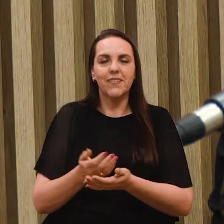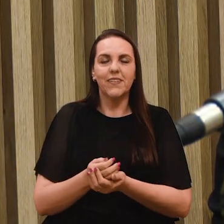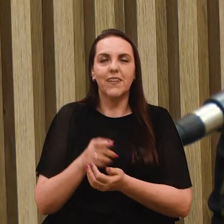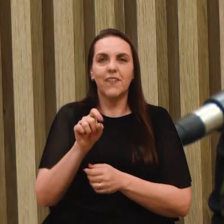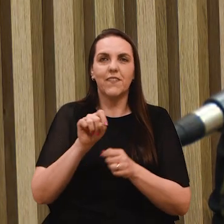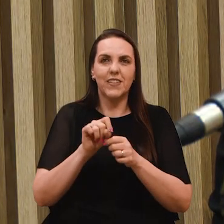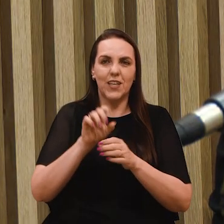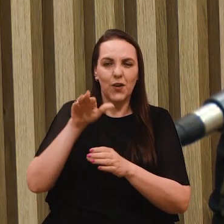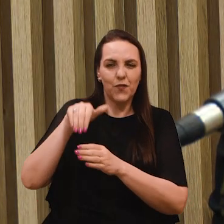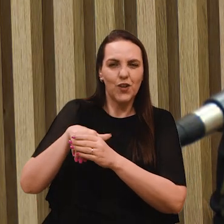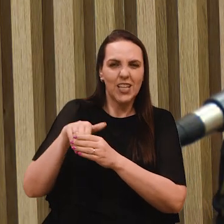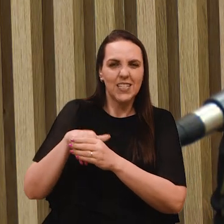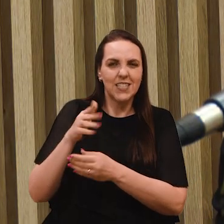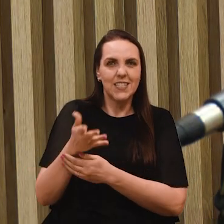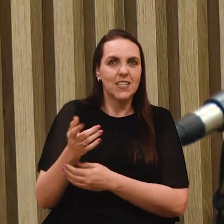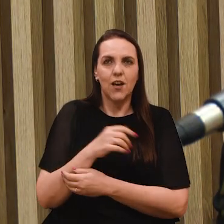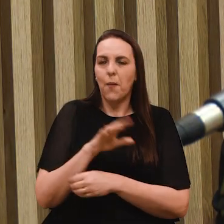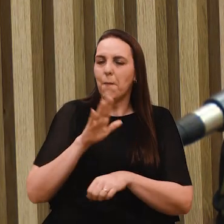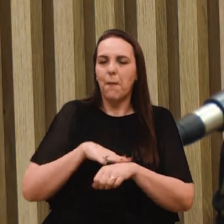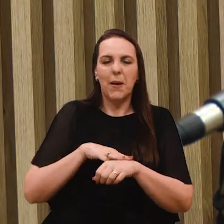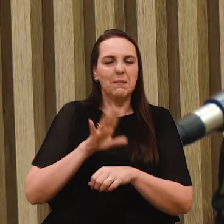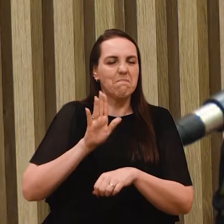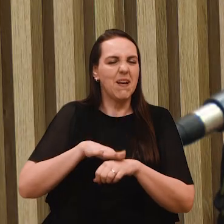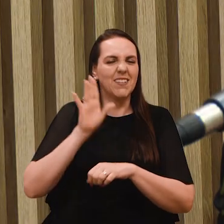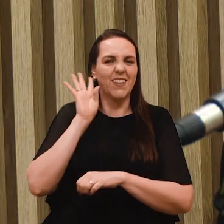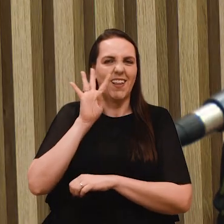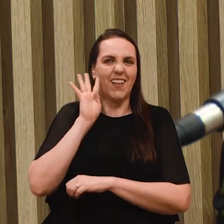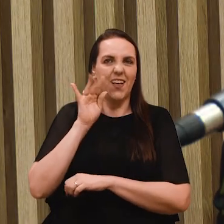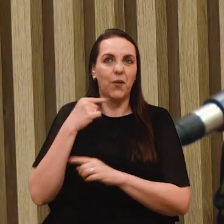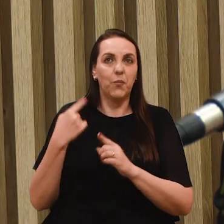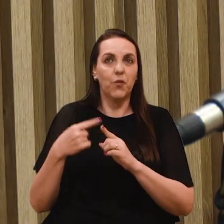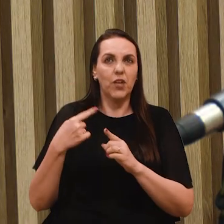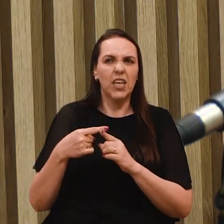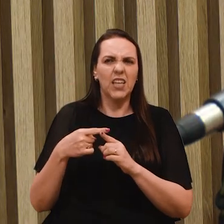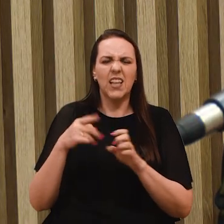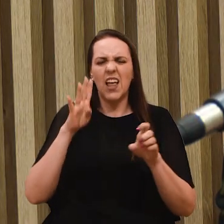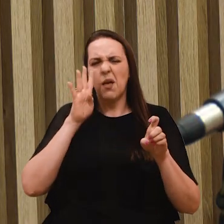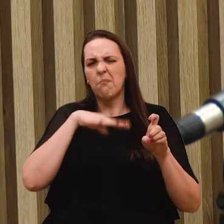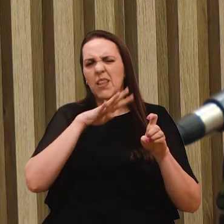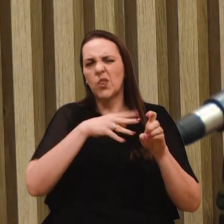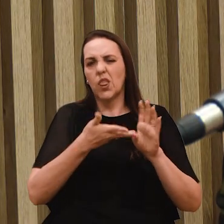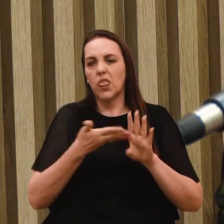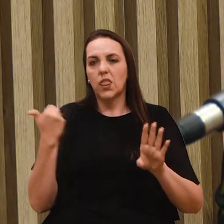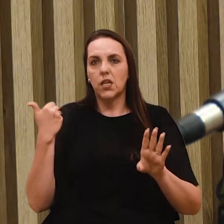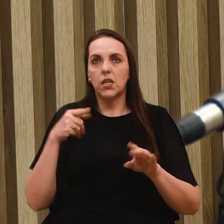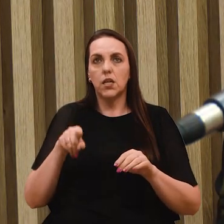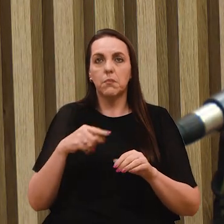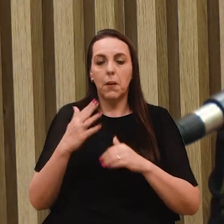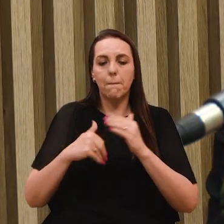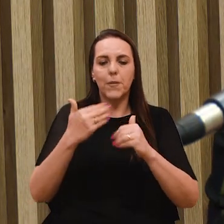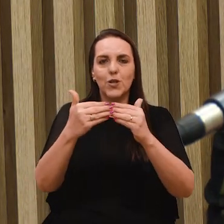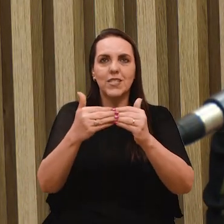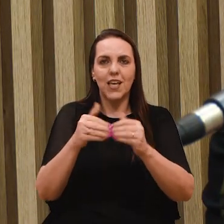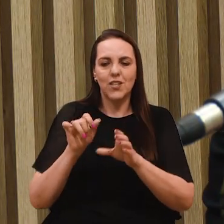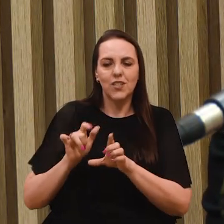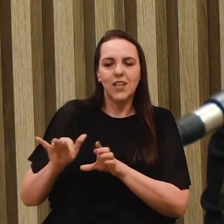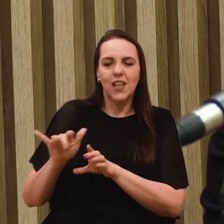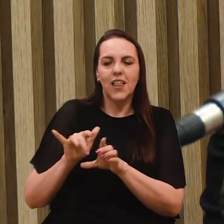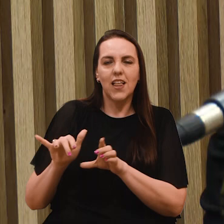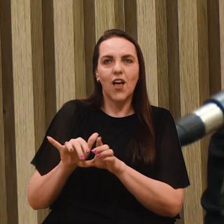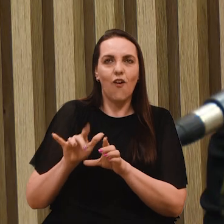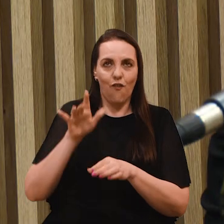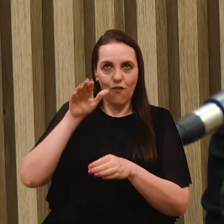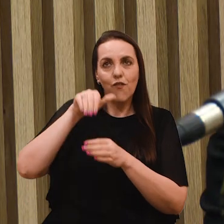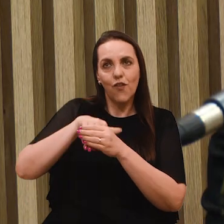fizeram a votação, eu acho que foi um dos momentos mais legais, assim, porque também se desmistificou algumas coisas em relação ao processo eleitoral. Ai, com Né?